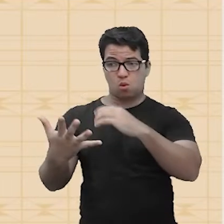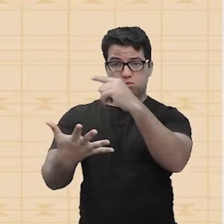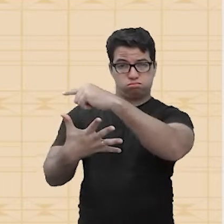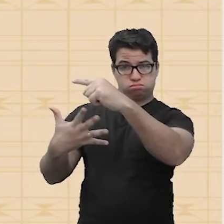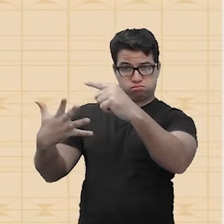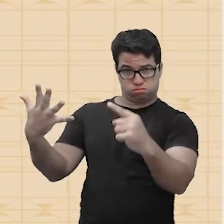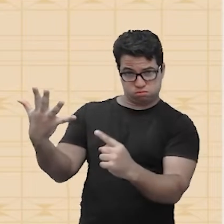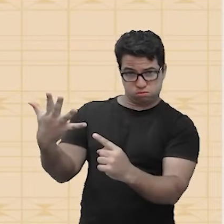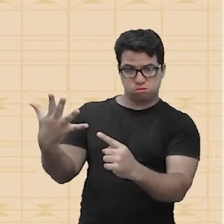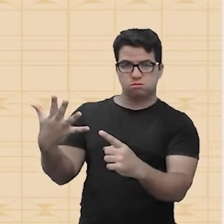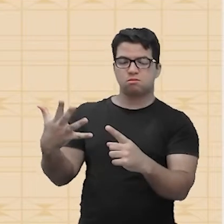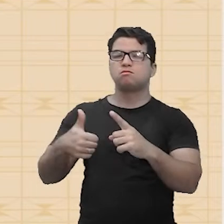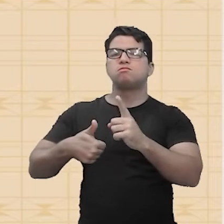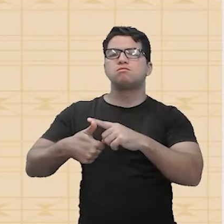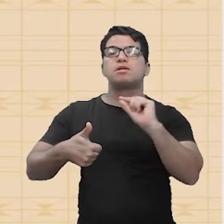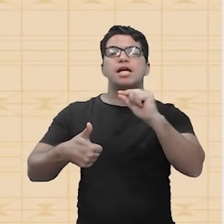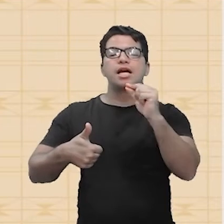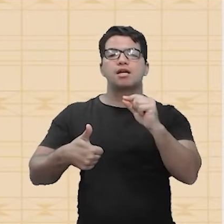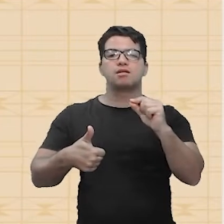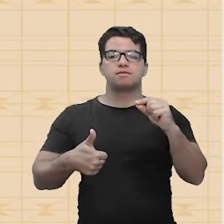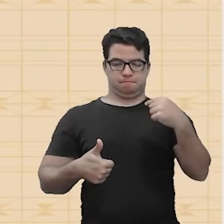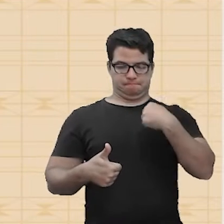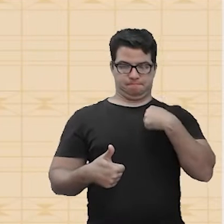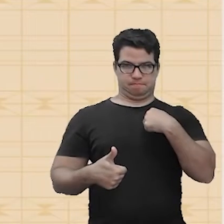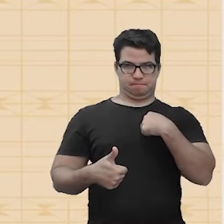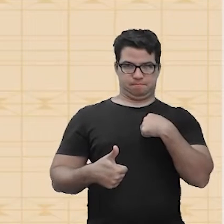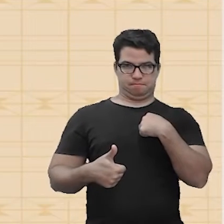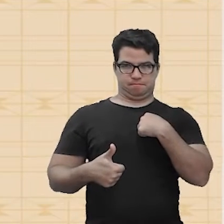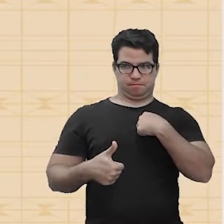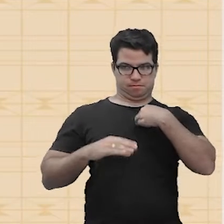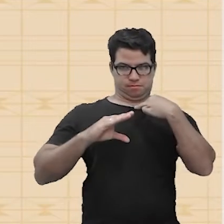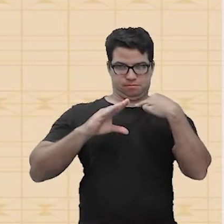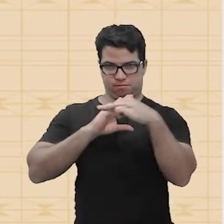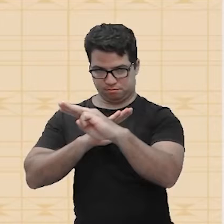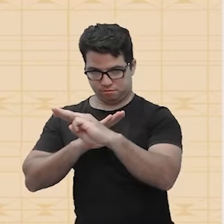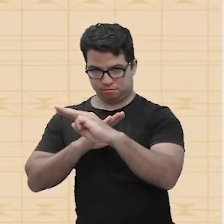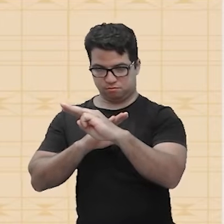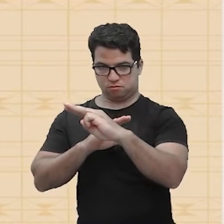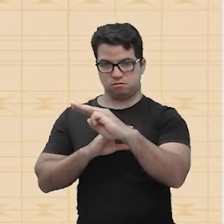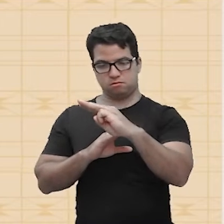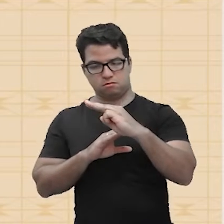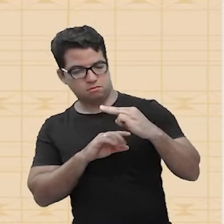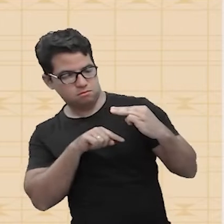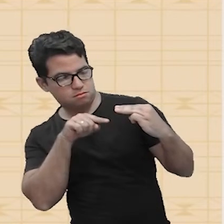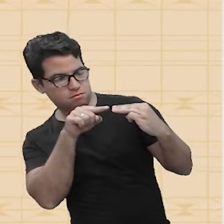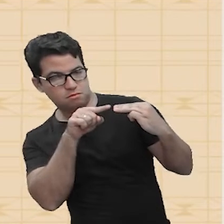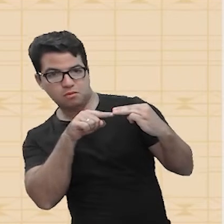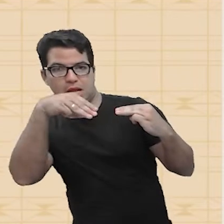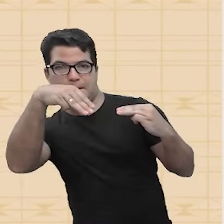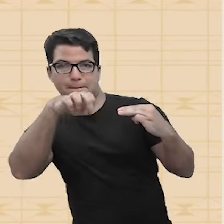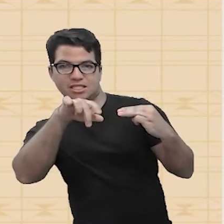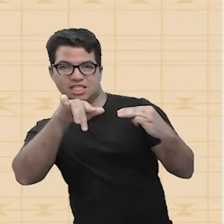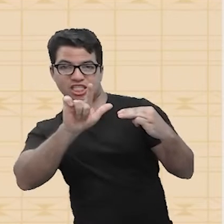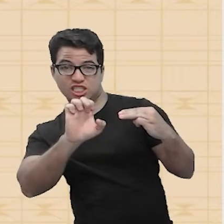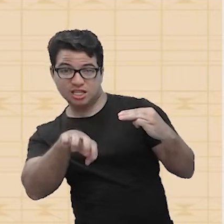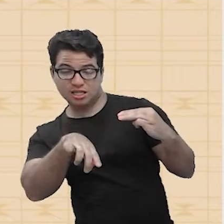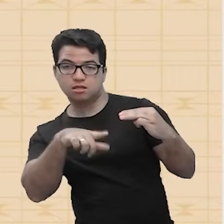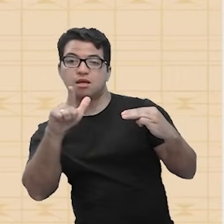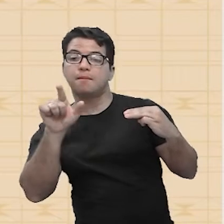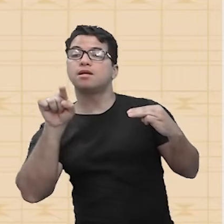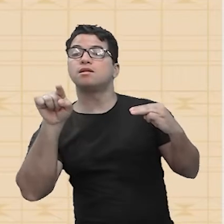Emissor, mensagem e o interlocutor ali, aquele que está recebendo a mensagem. Então, quem está se propondo a escrever